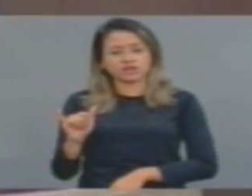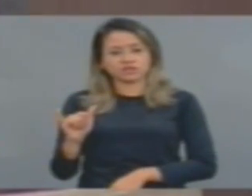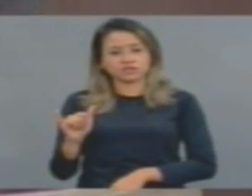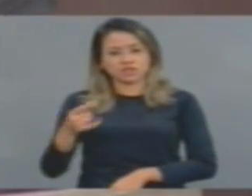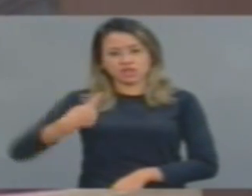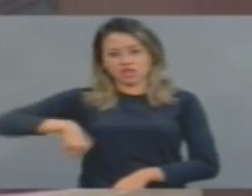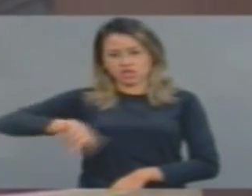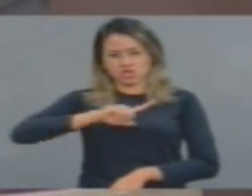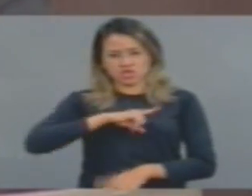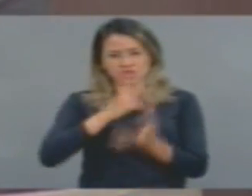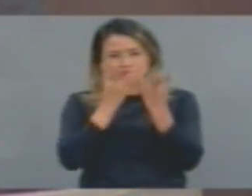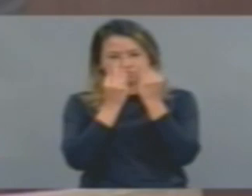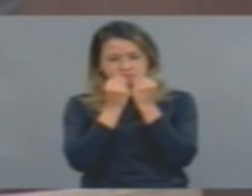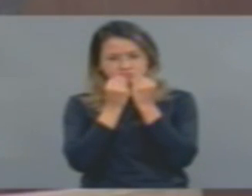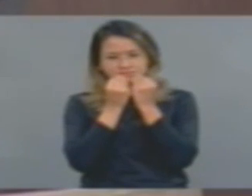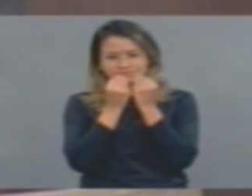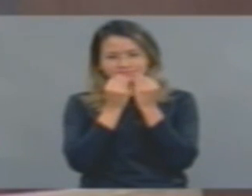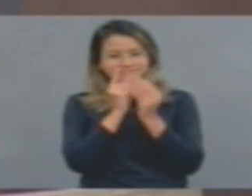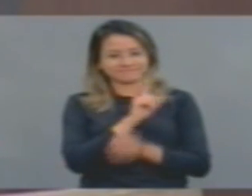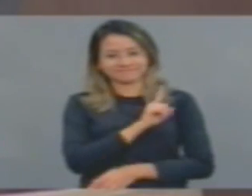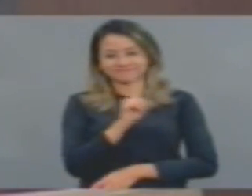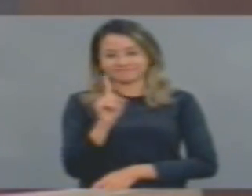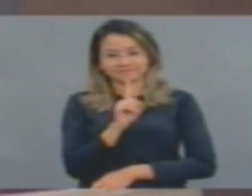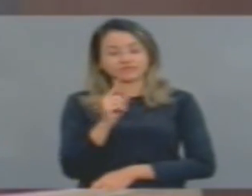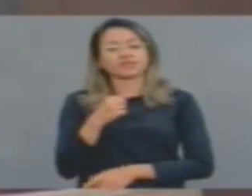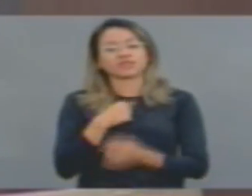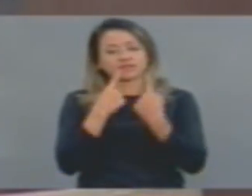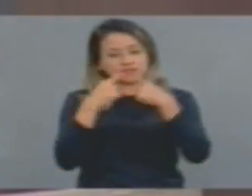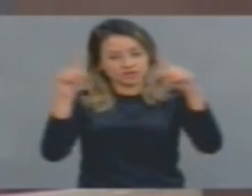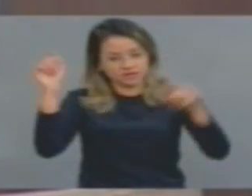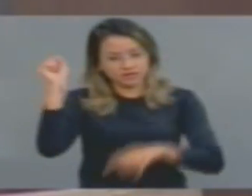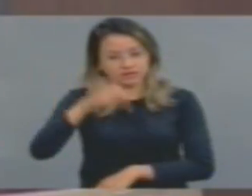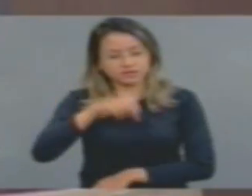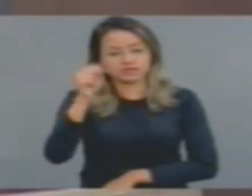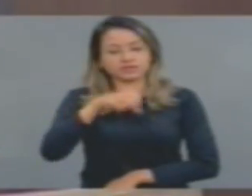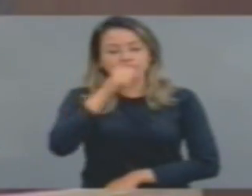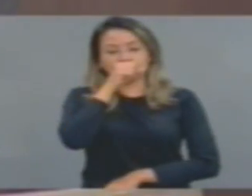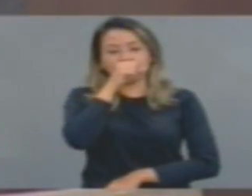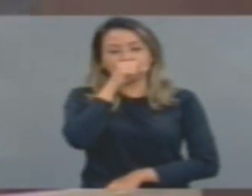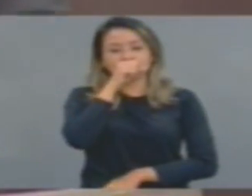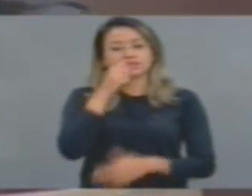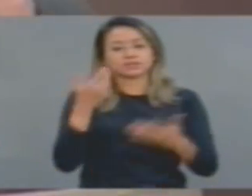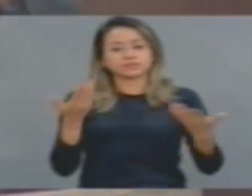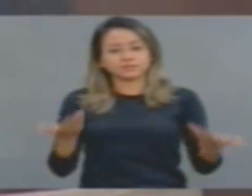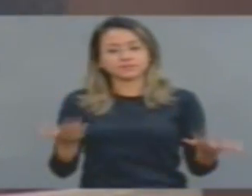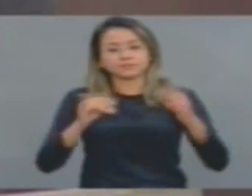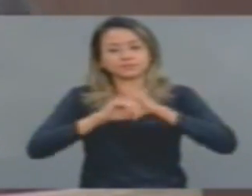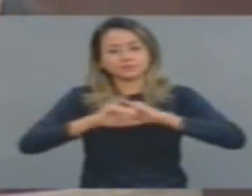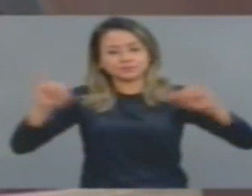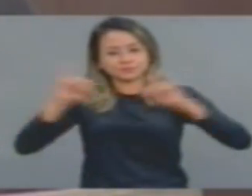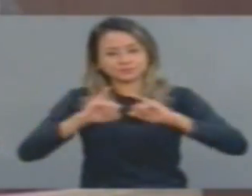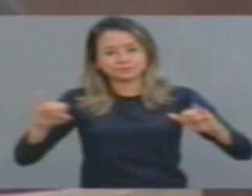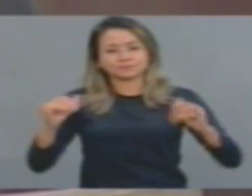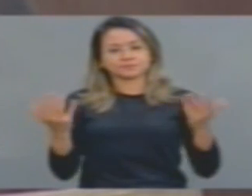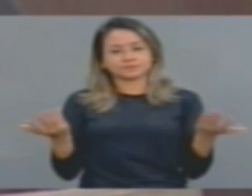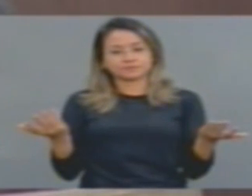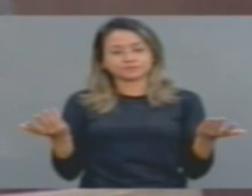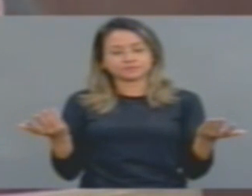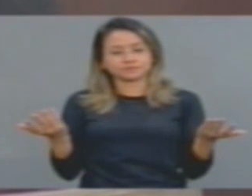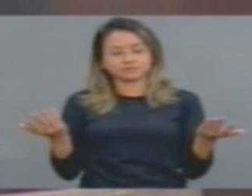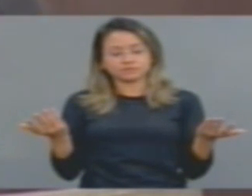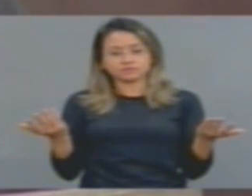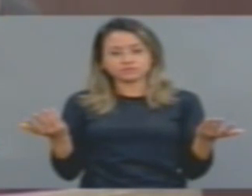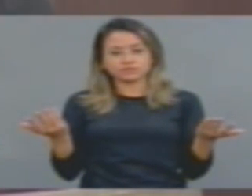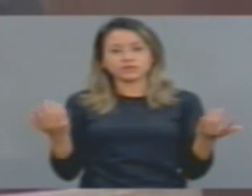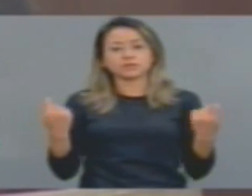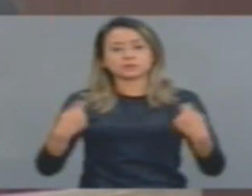vamos ficar calados. Eu tenho levado isso, dado informação às instâncias